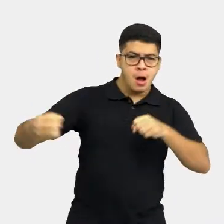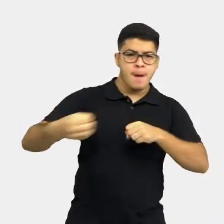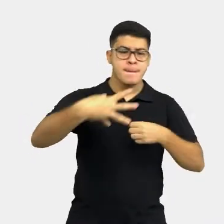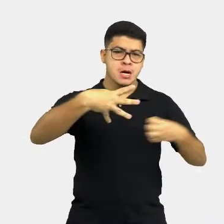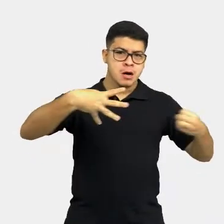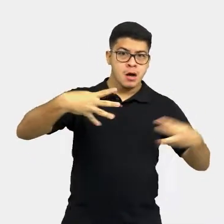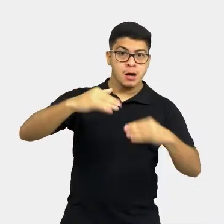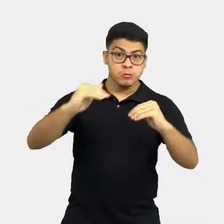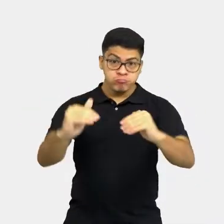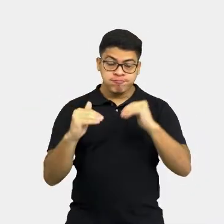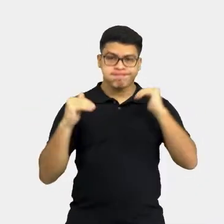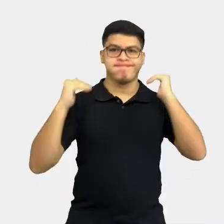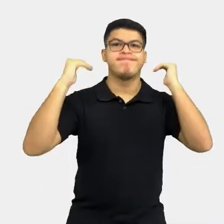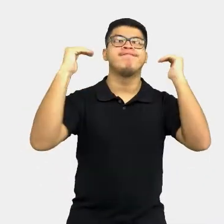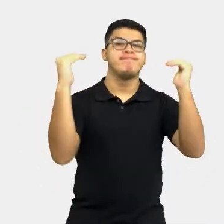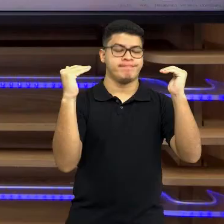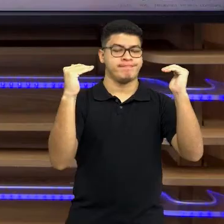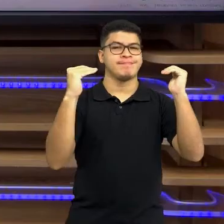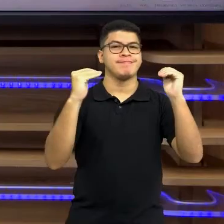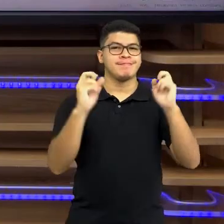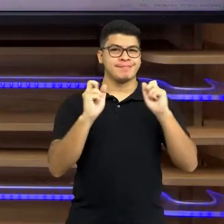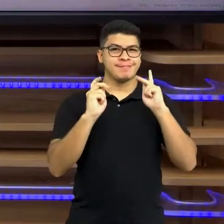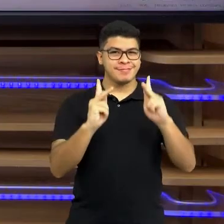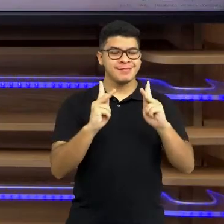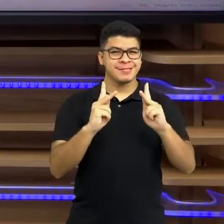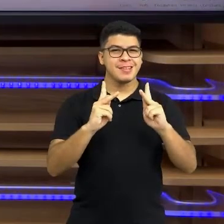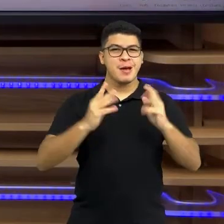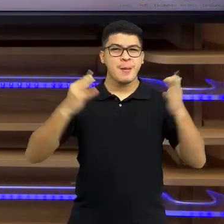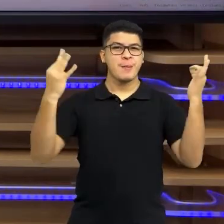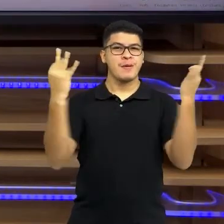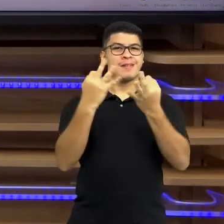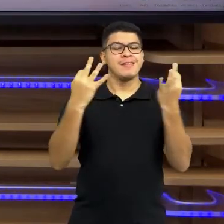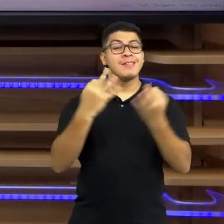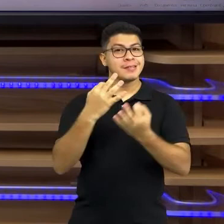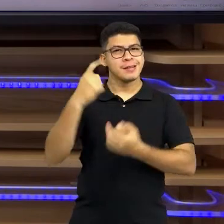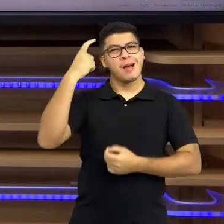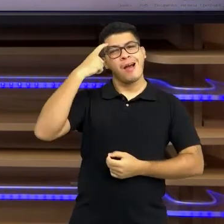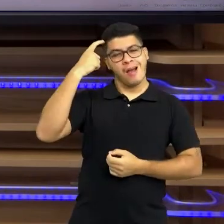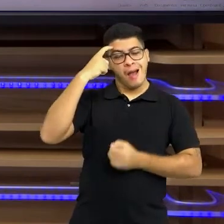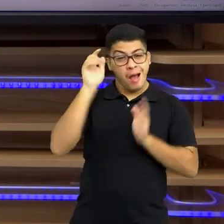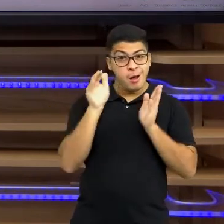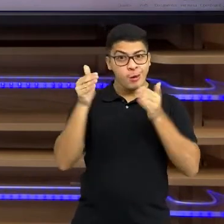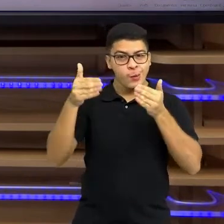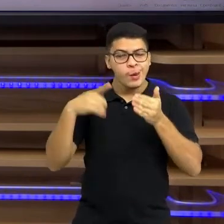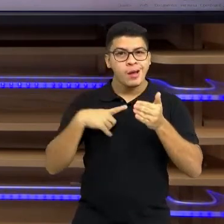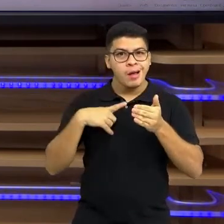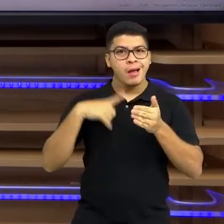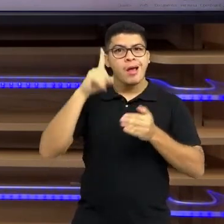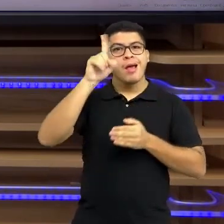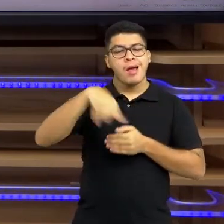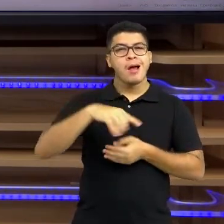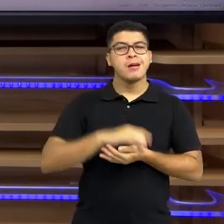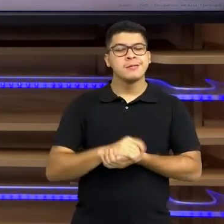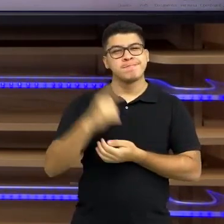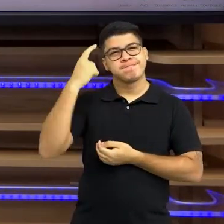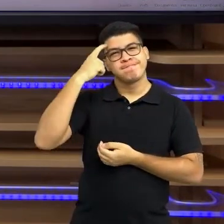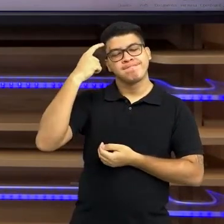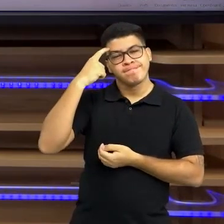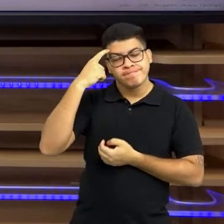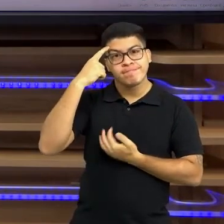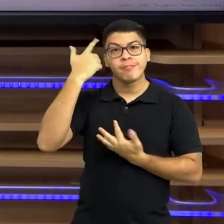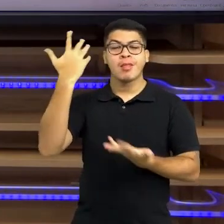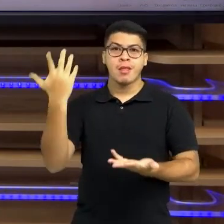capacidade de emancipação. Perfeito, gente. A ideia central nessa crise, nesse processo todo, é justamente